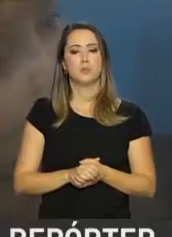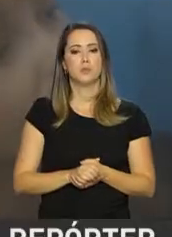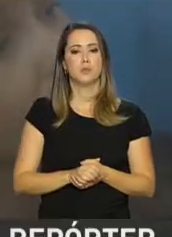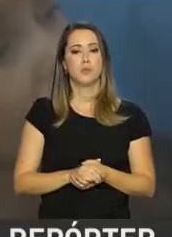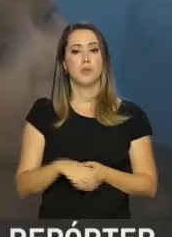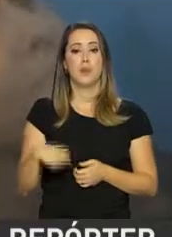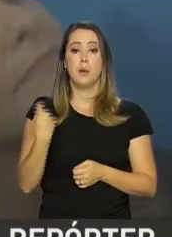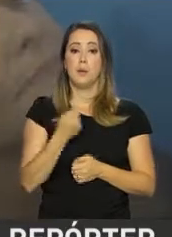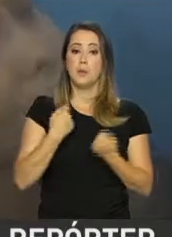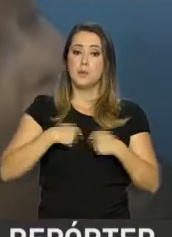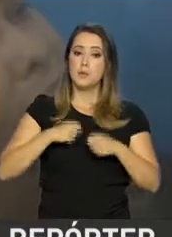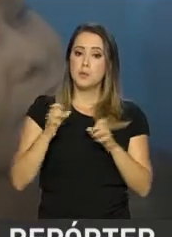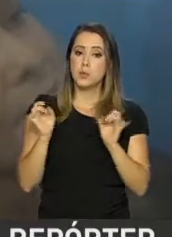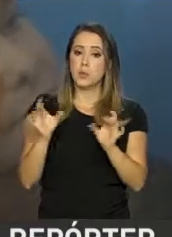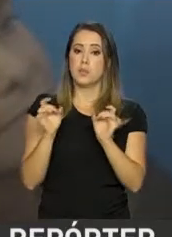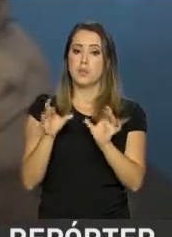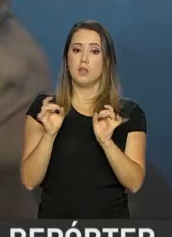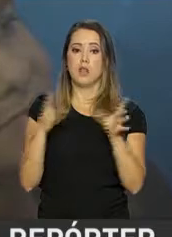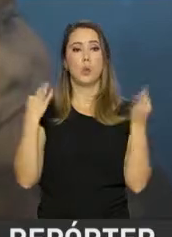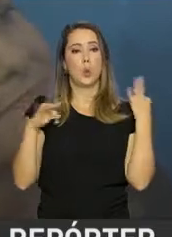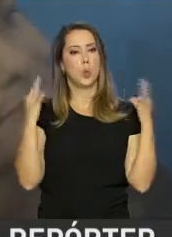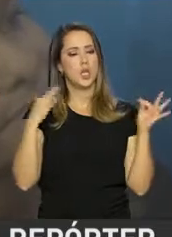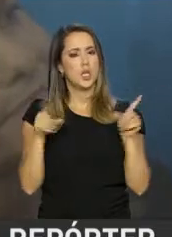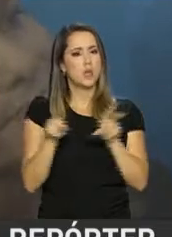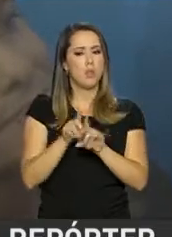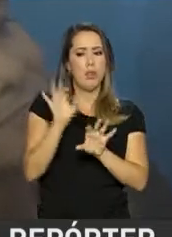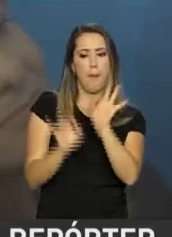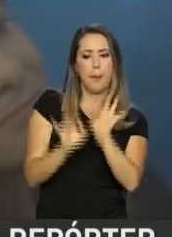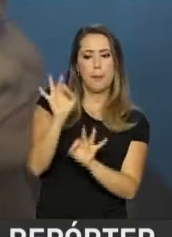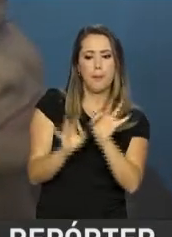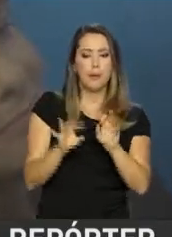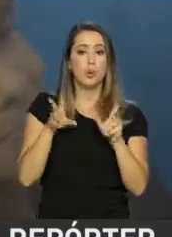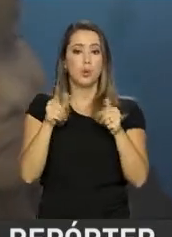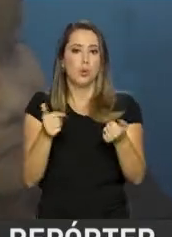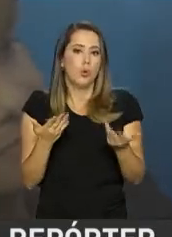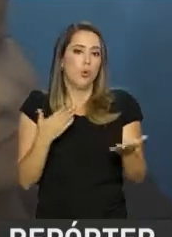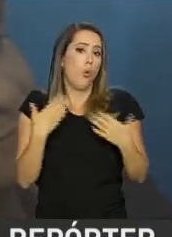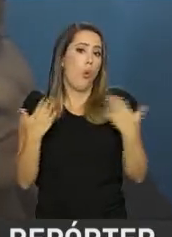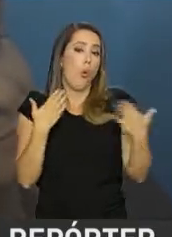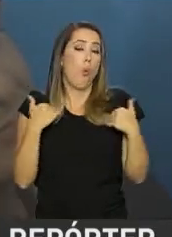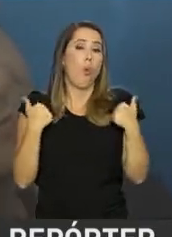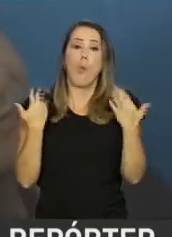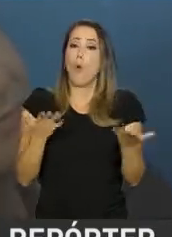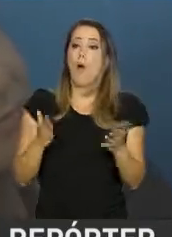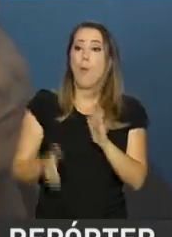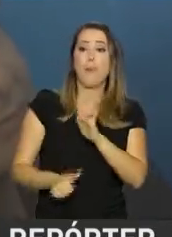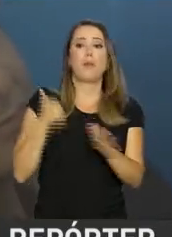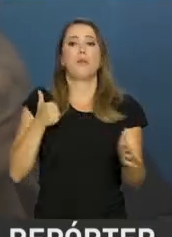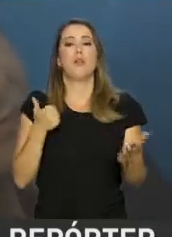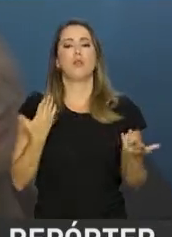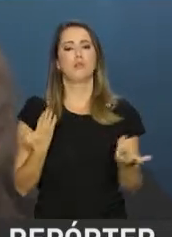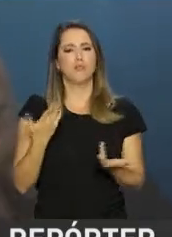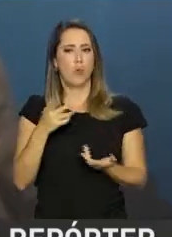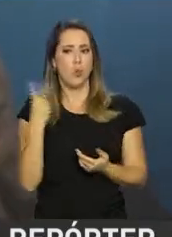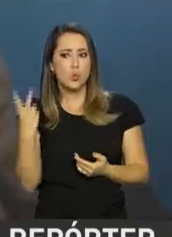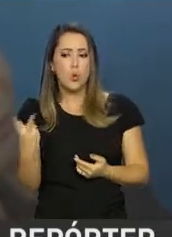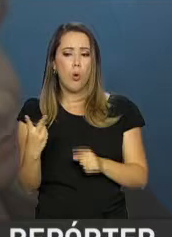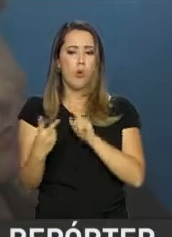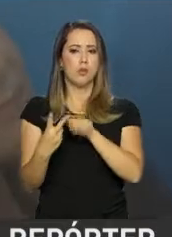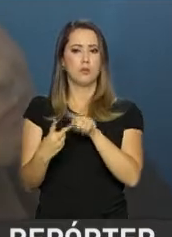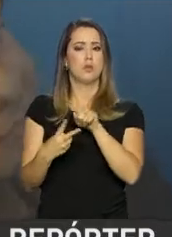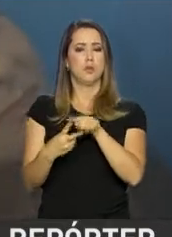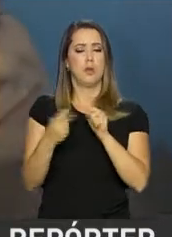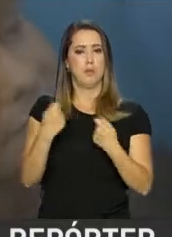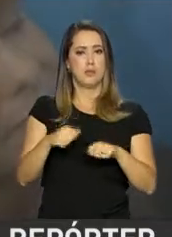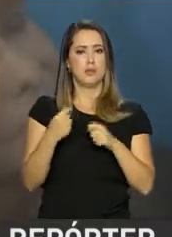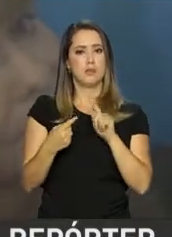vender e estruturar, estruturar e vender. Qual que vem primeiro? Os dois. Se eu puder promover um município, uma região e começar a vender, ótimo, os empresários põem dinheiro